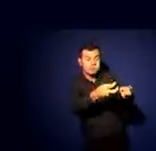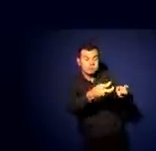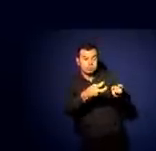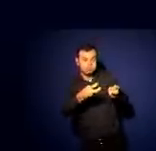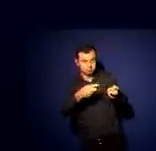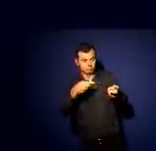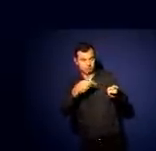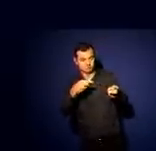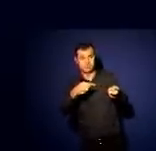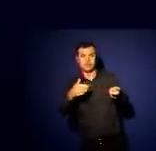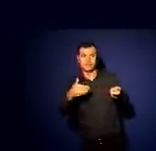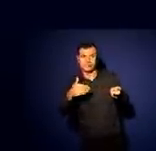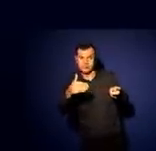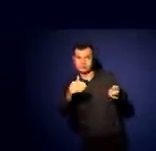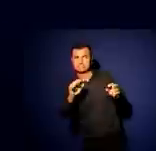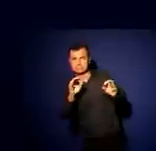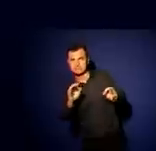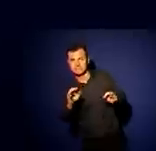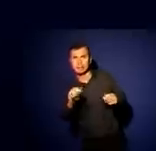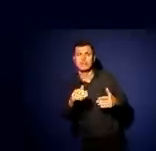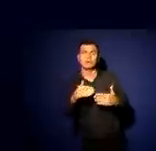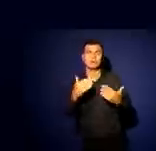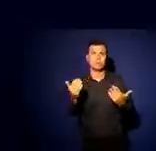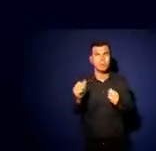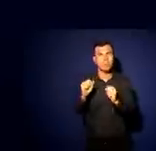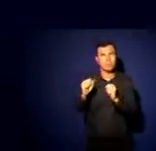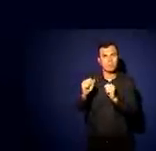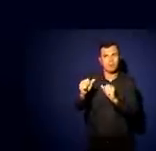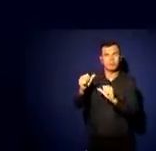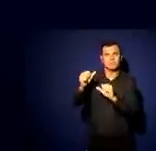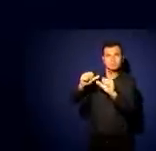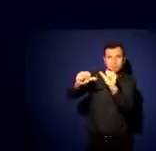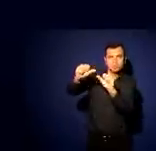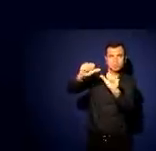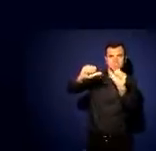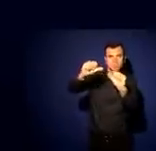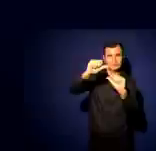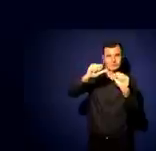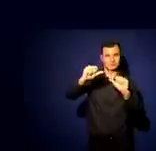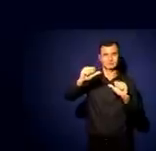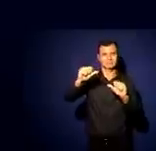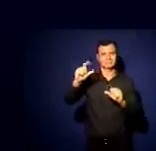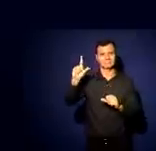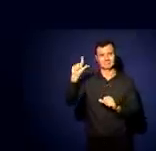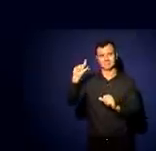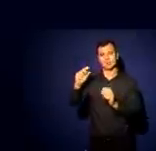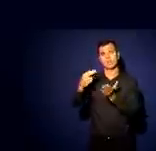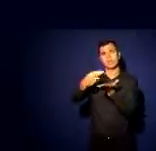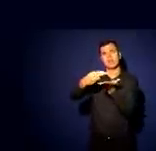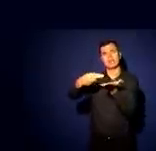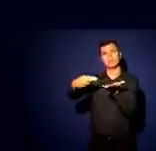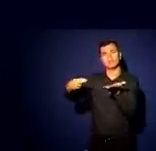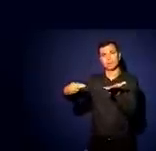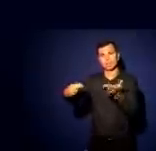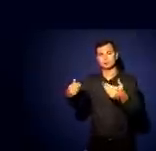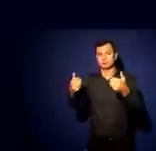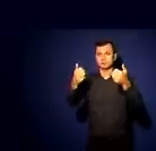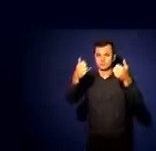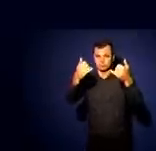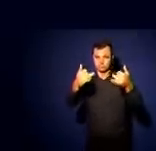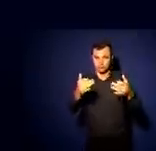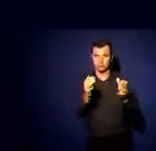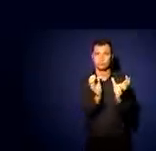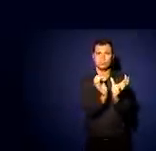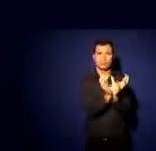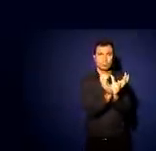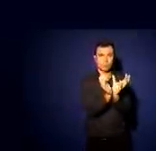projetando hoje ou ou enfim você tem ajuste para acontecer até a gente recentemente publicar um relatório mostrando que a gente já vem ajustando nosso time já vem